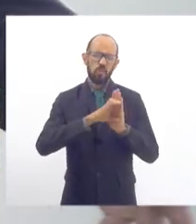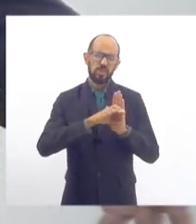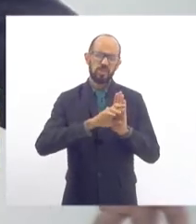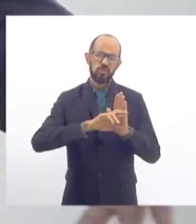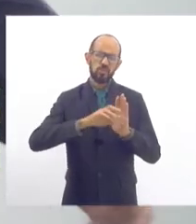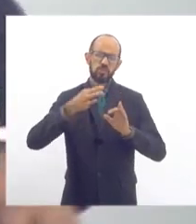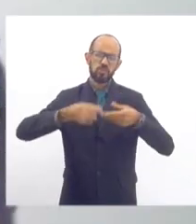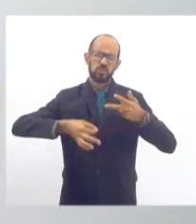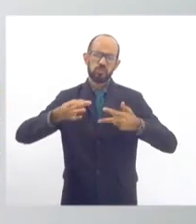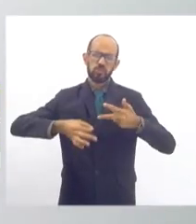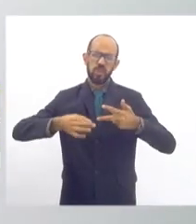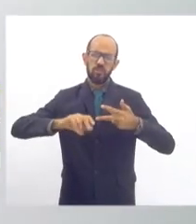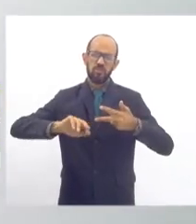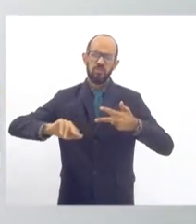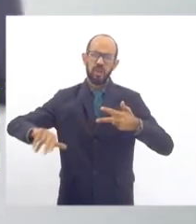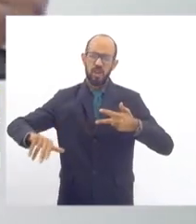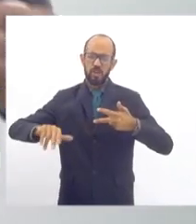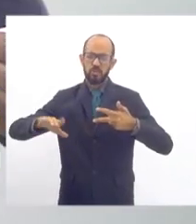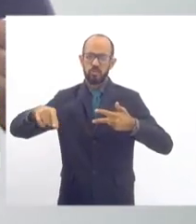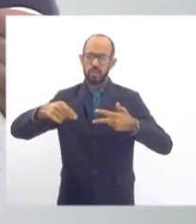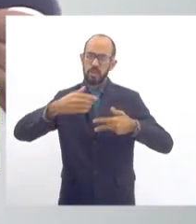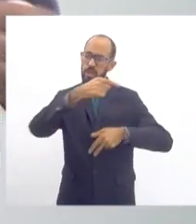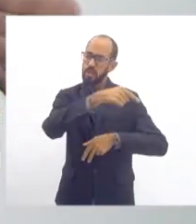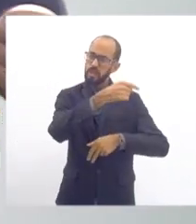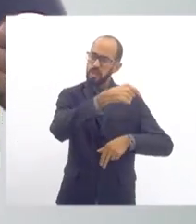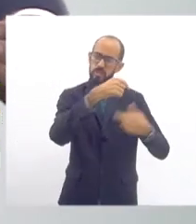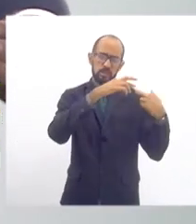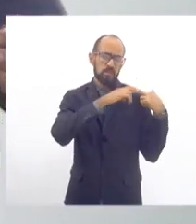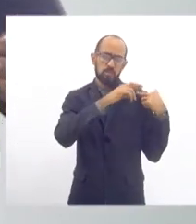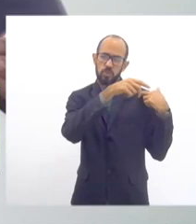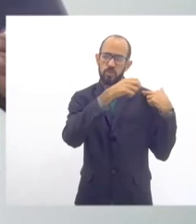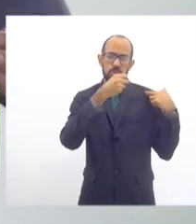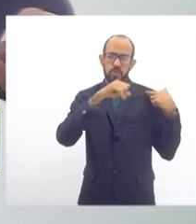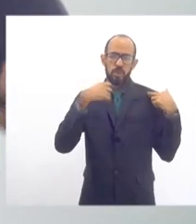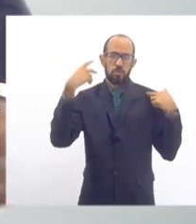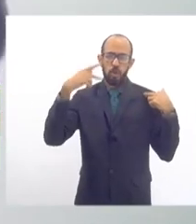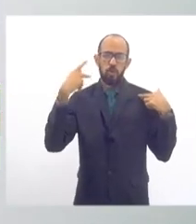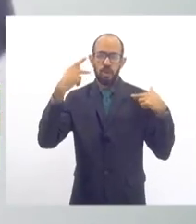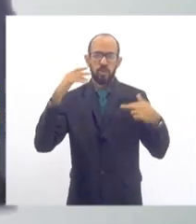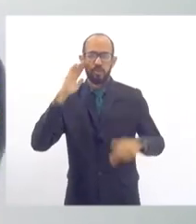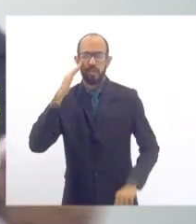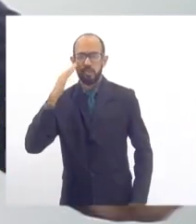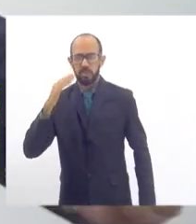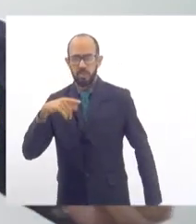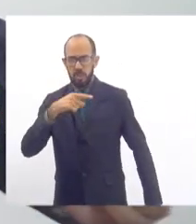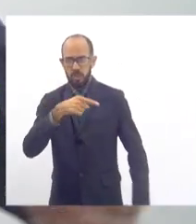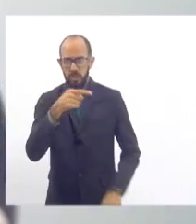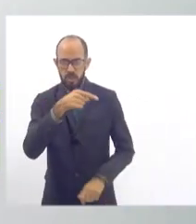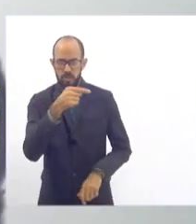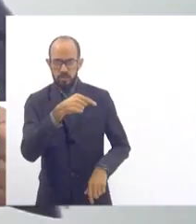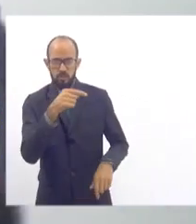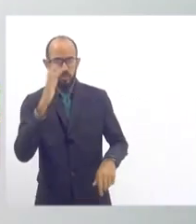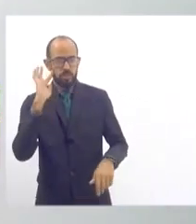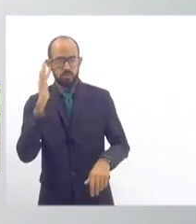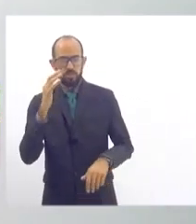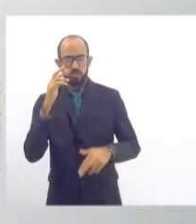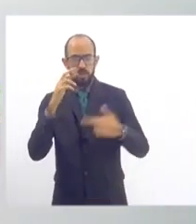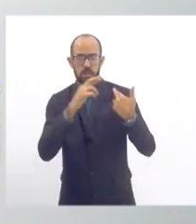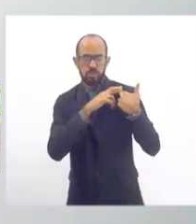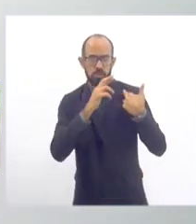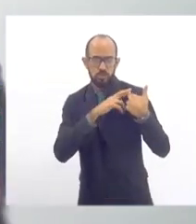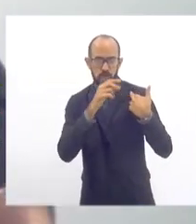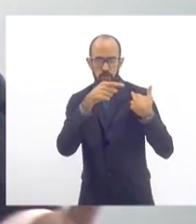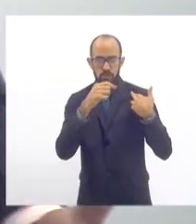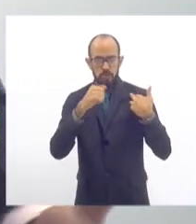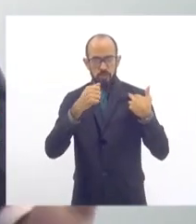o Judiciário decidir. O que eu tenho que fazer é mandar para a Procuradoria. Se a Procuradoria entender que tem que ela, que é responsável pelas ações, entender que tem que buscar o